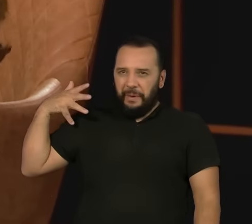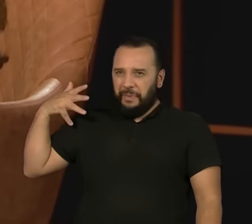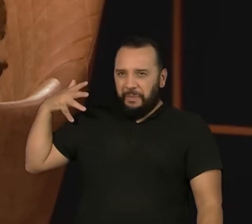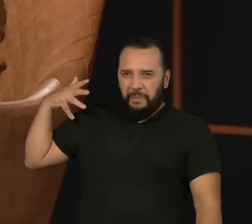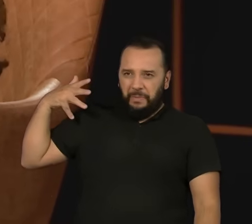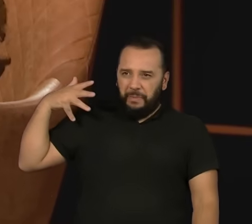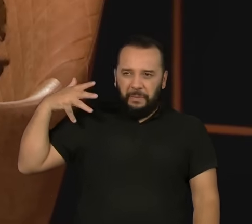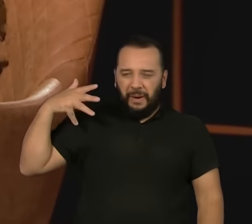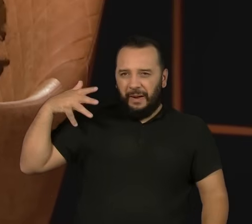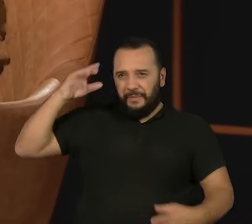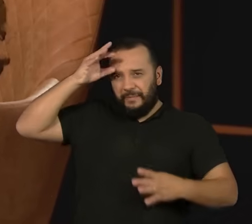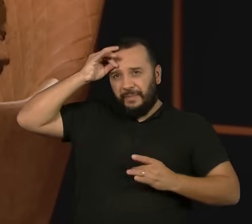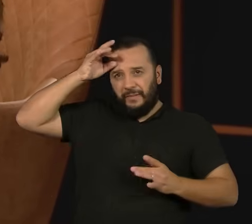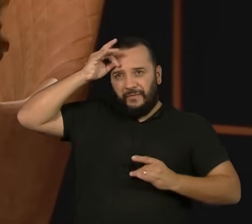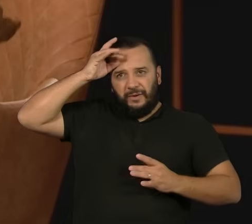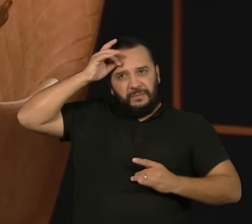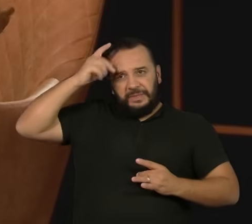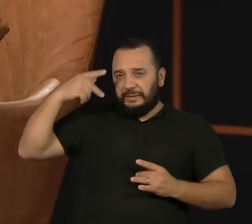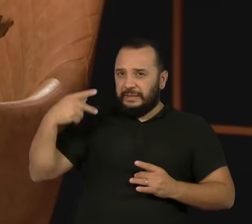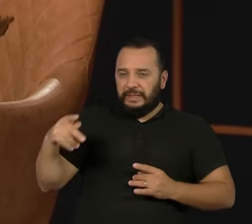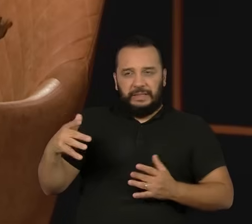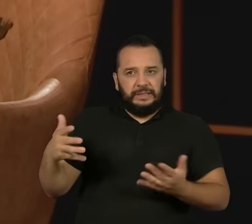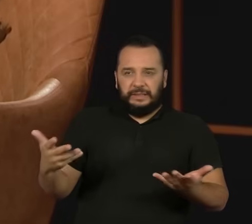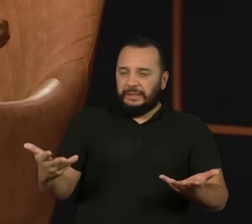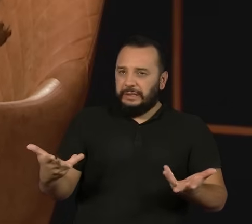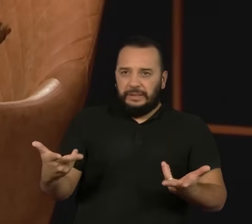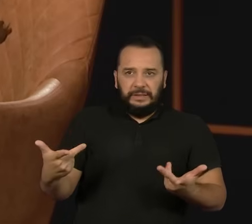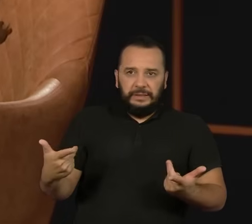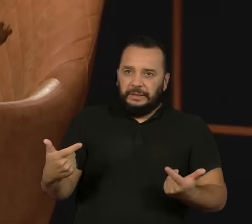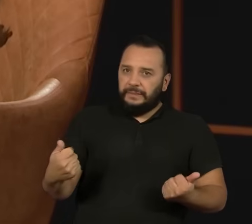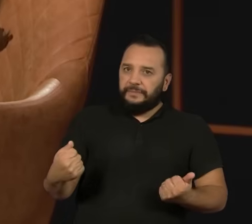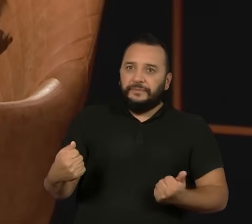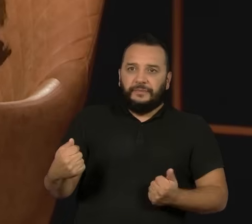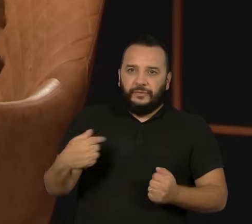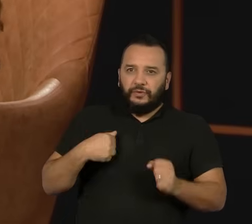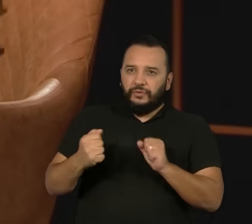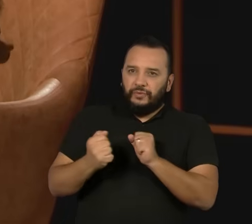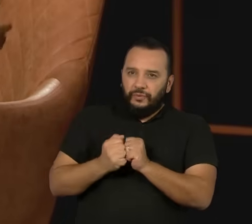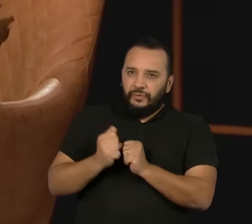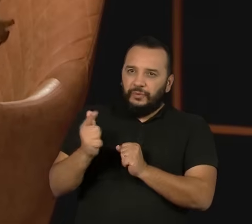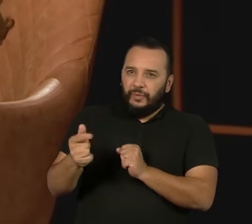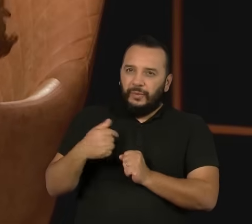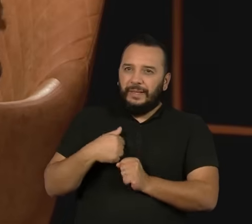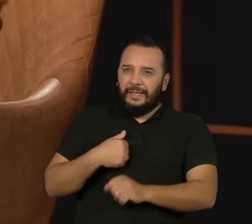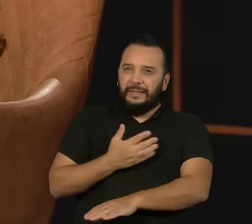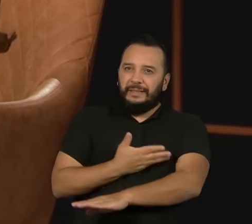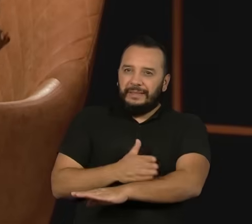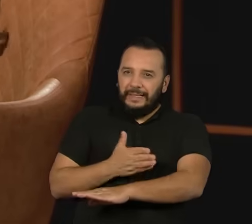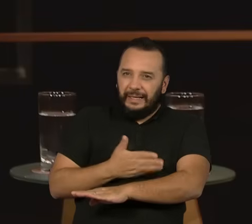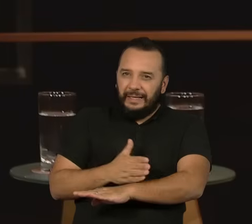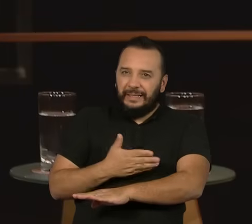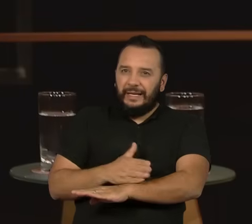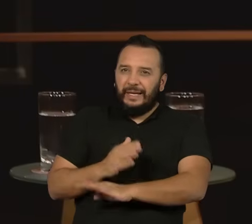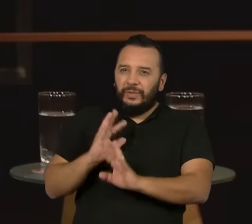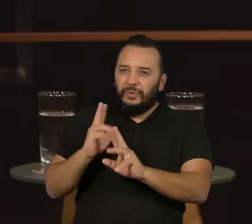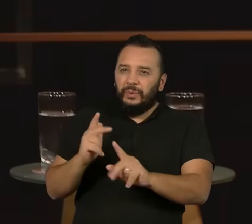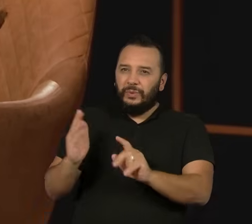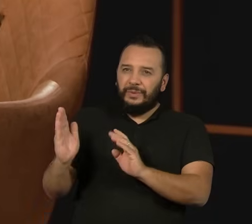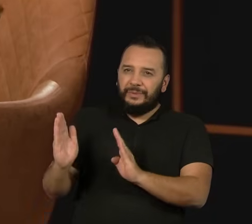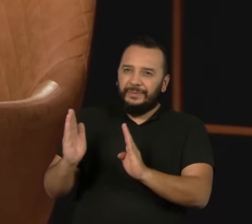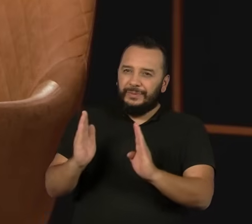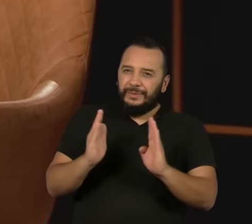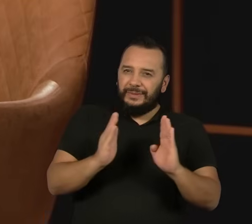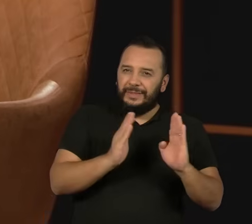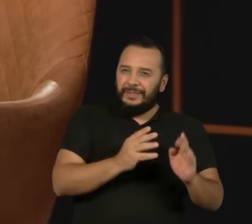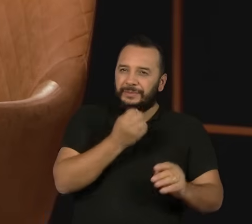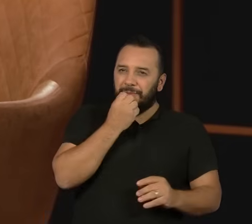coisa, é uma aula, estar em cena com ele, ensaiar todo o processo, uma aula.